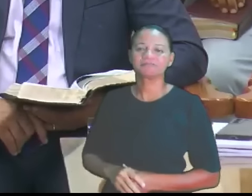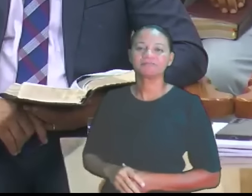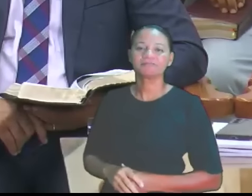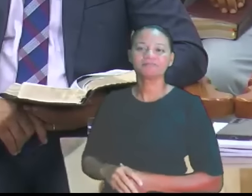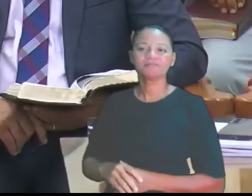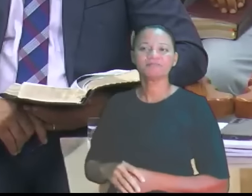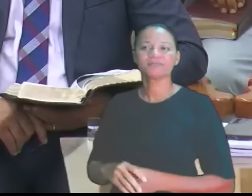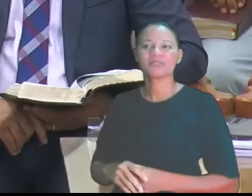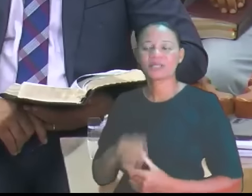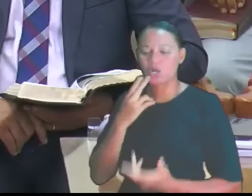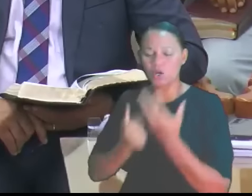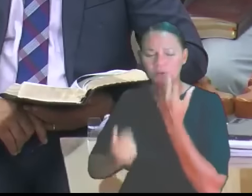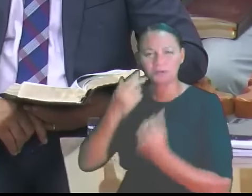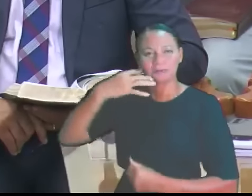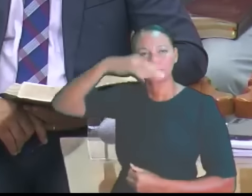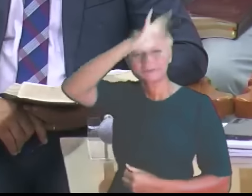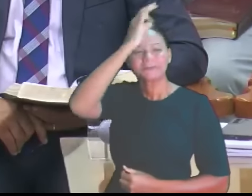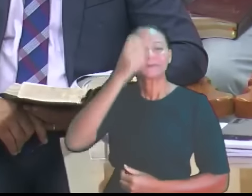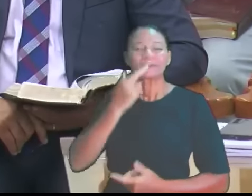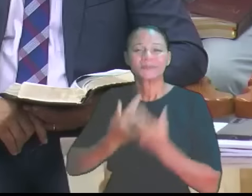noite,